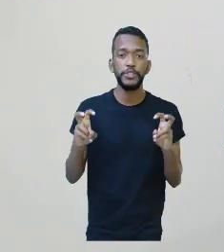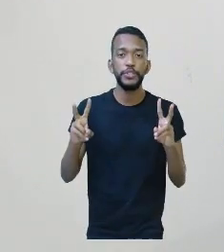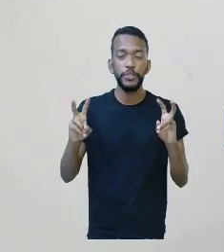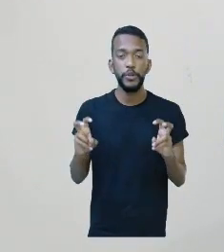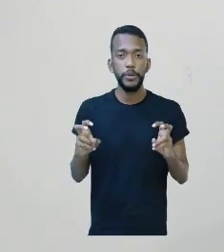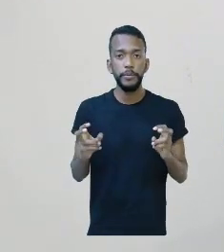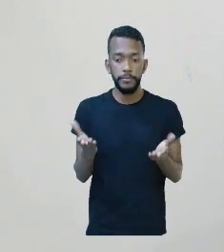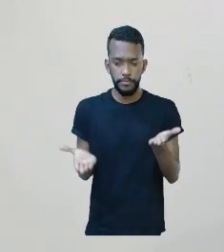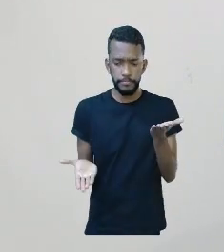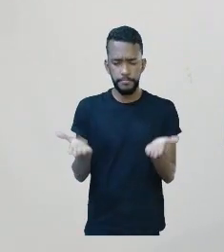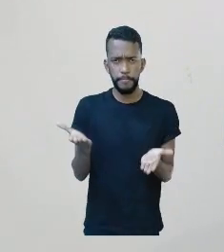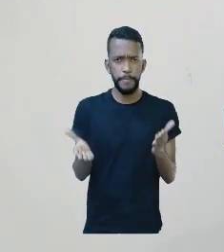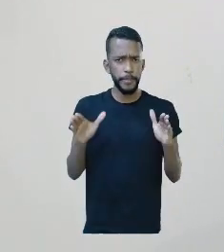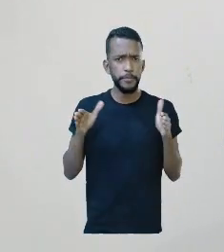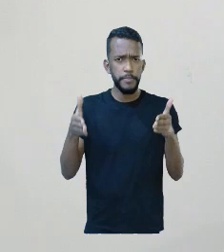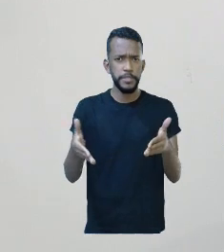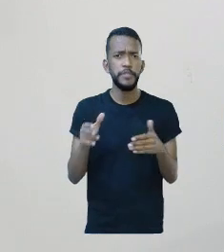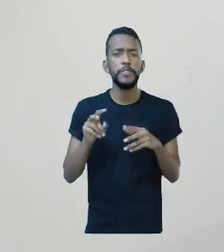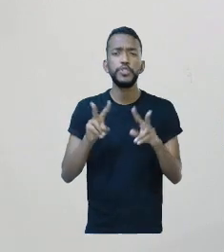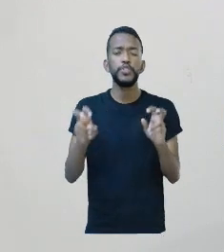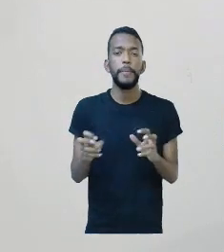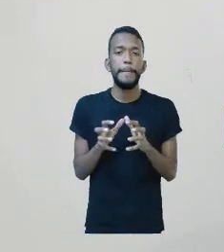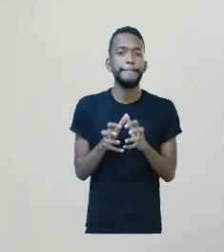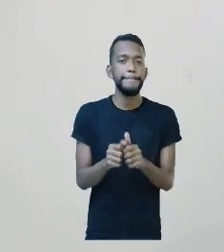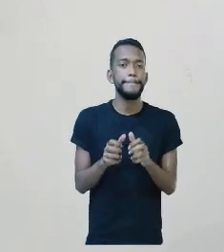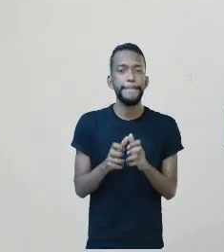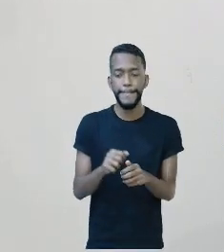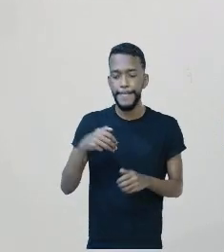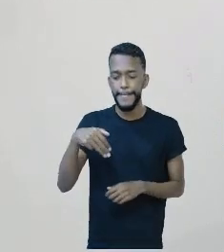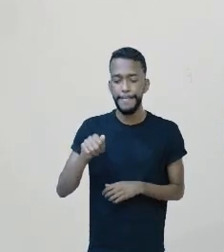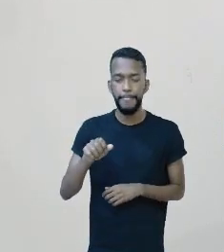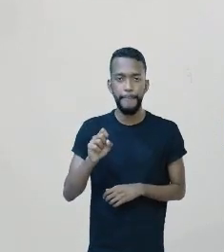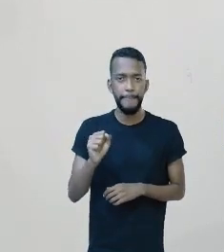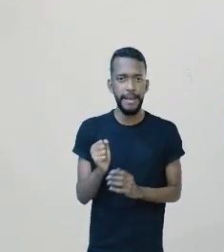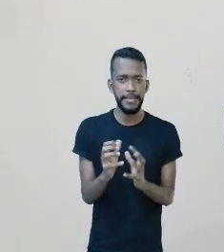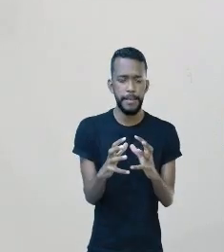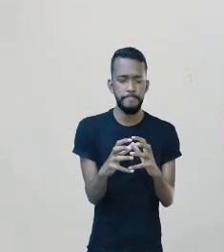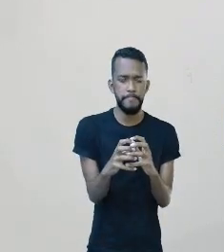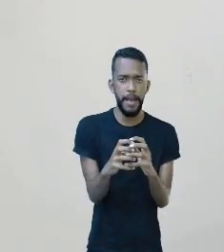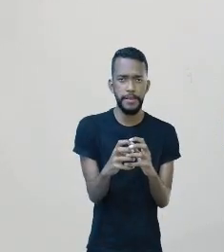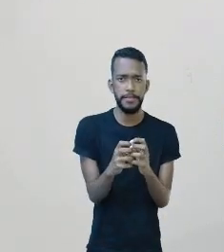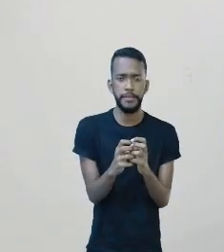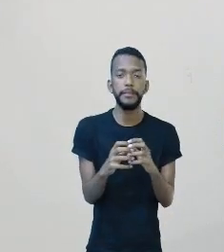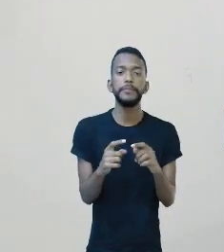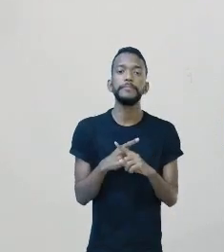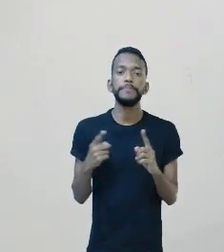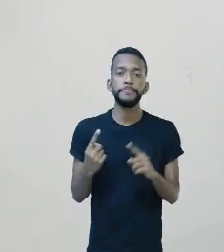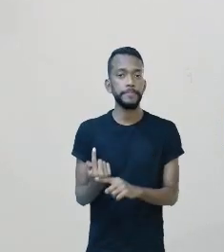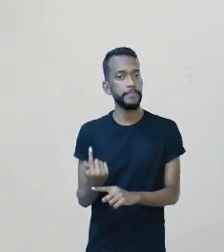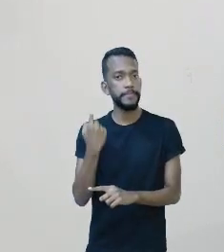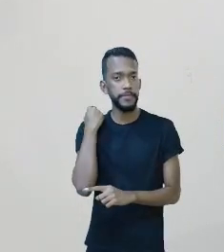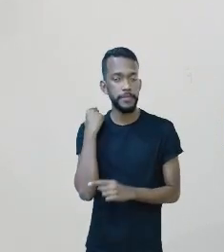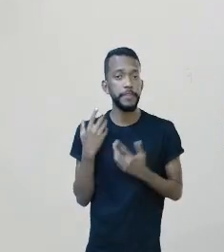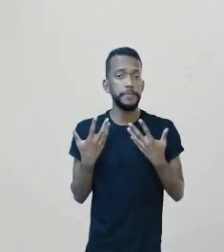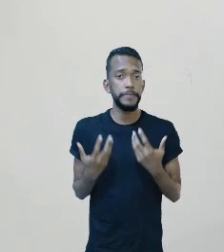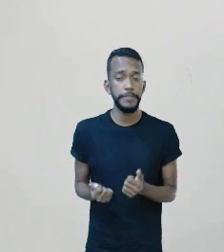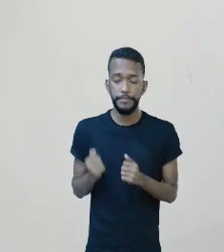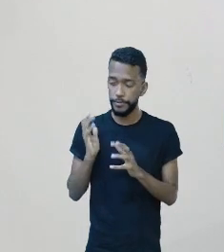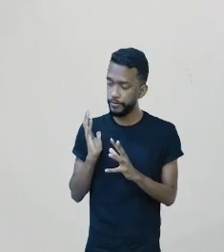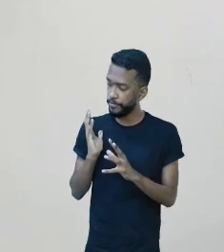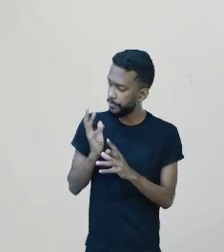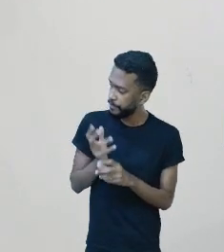grandeza específica, que é a de massa. Mas antes, claro, a gente vai retomar um pouco as